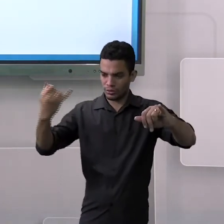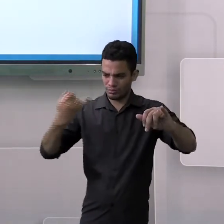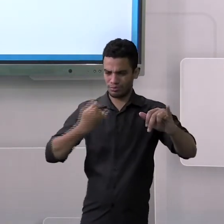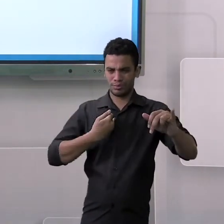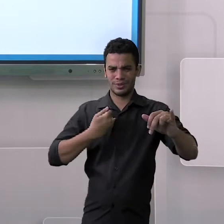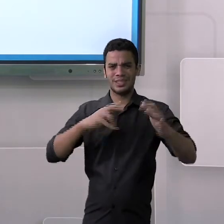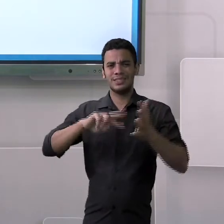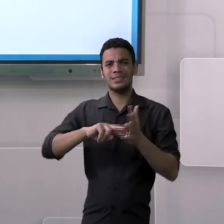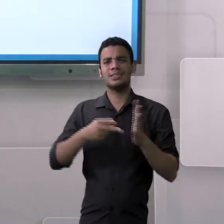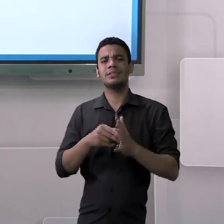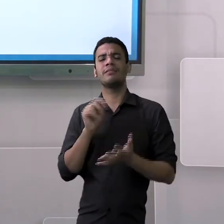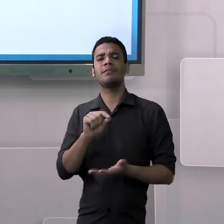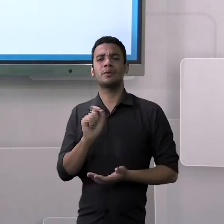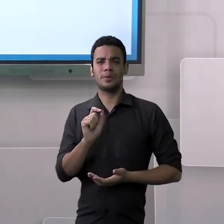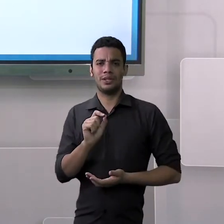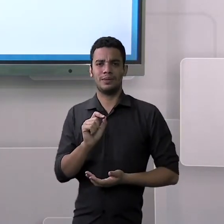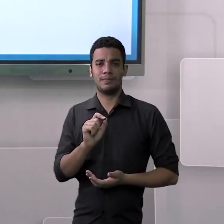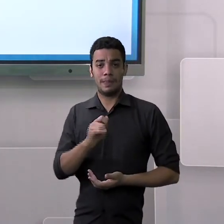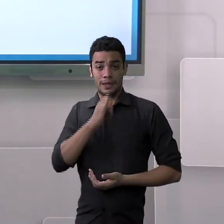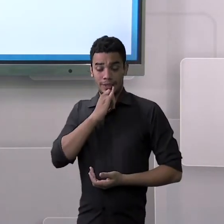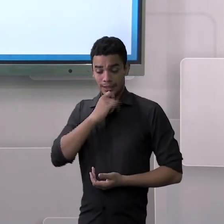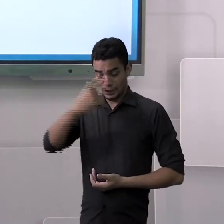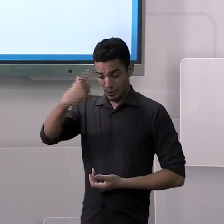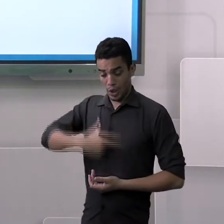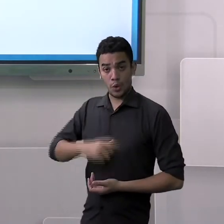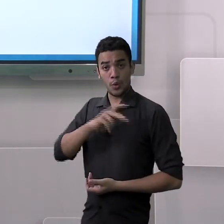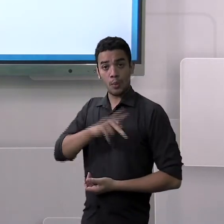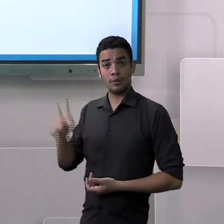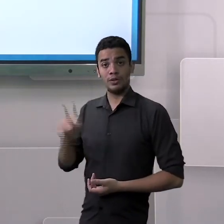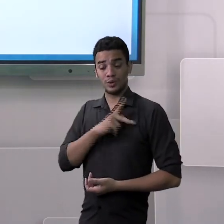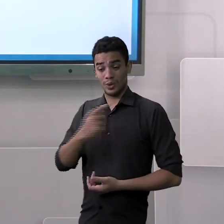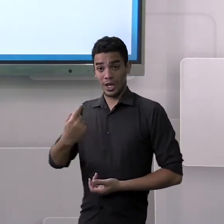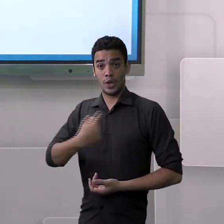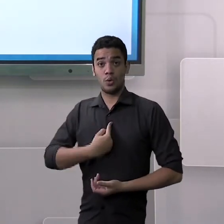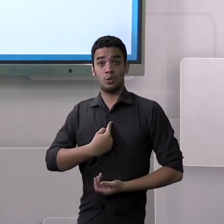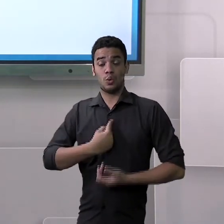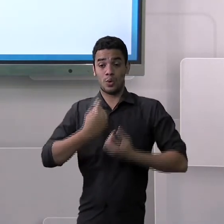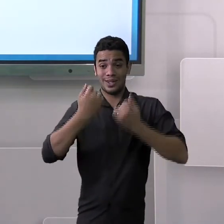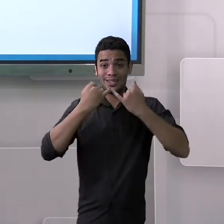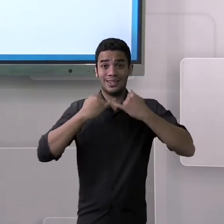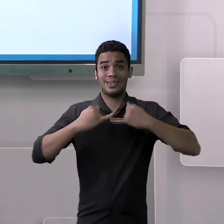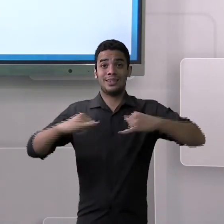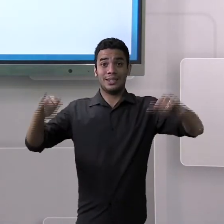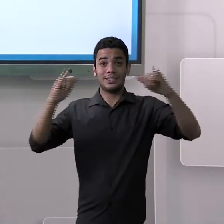estou passando o conhecimento para vocês. Então, eu estou